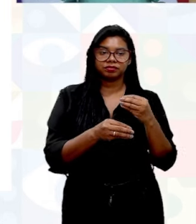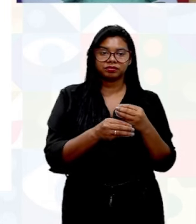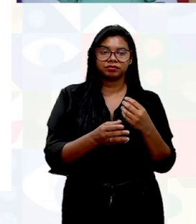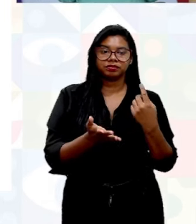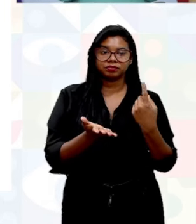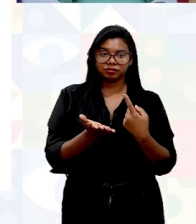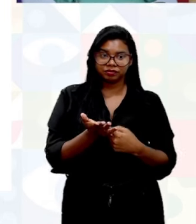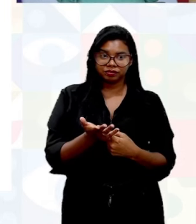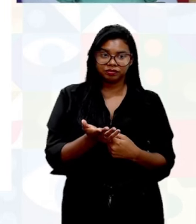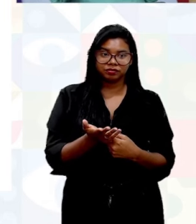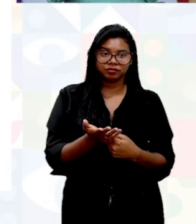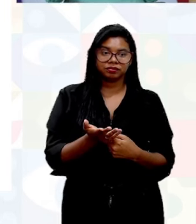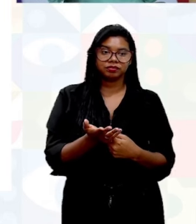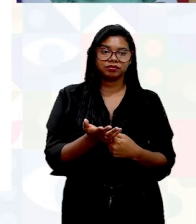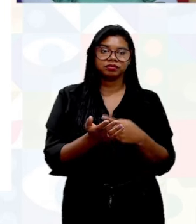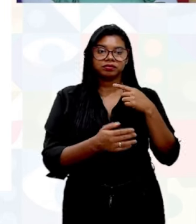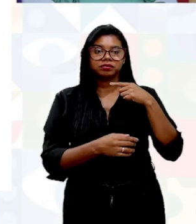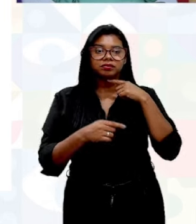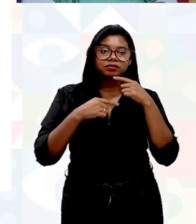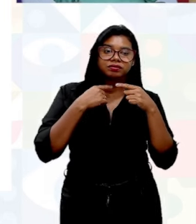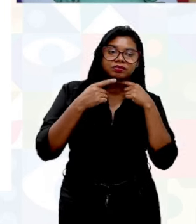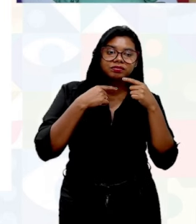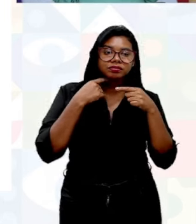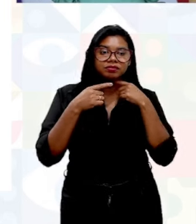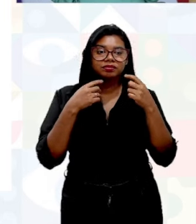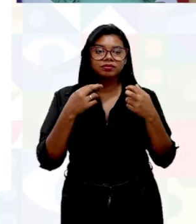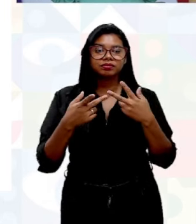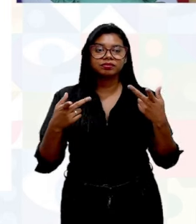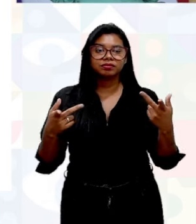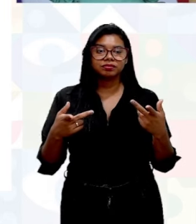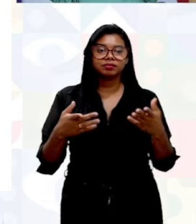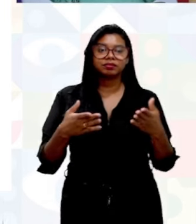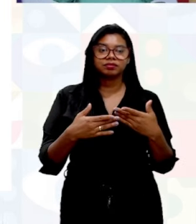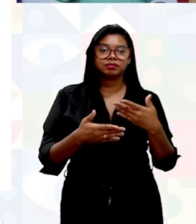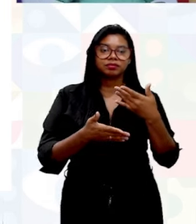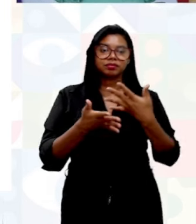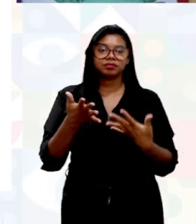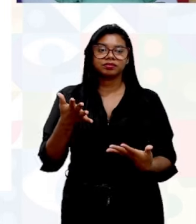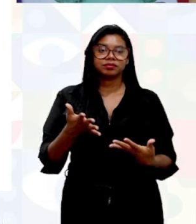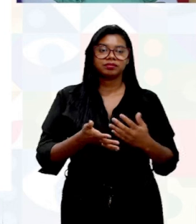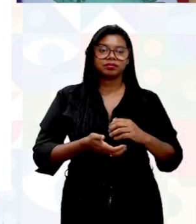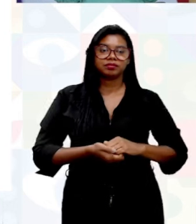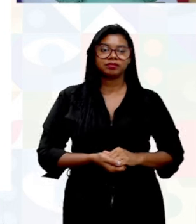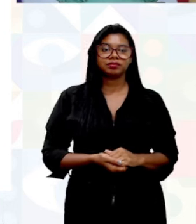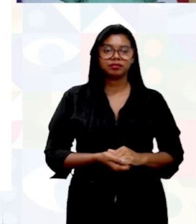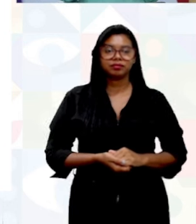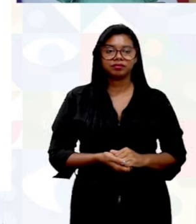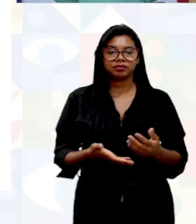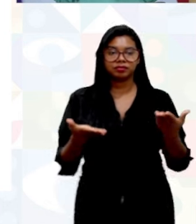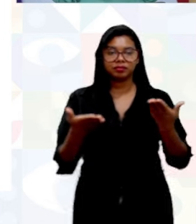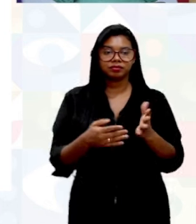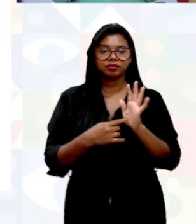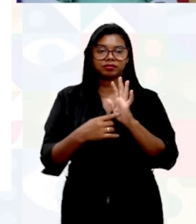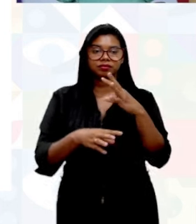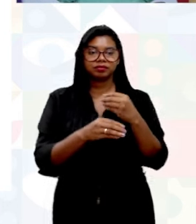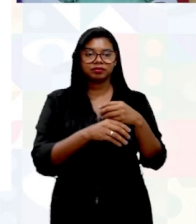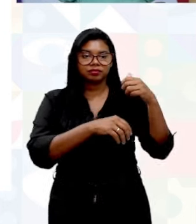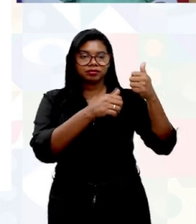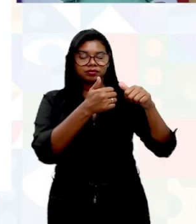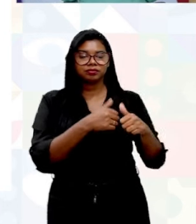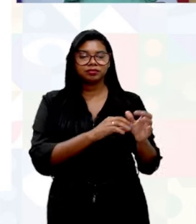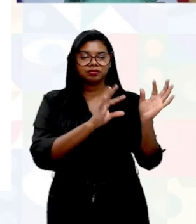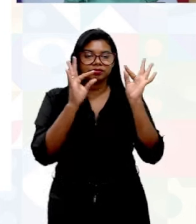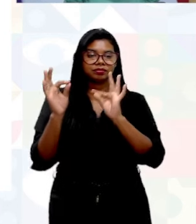Será que existe alguma dúvida, né, antes de fechar o contrato? Então, esse é o momento deles analisarem